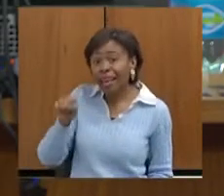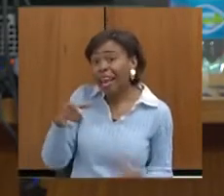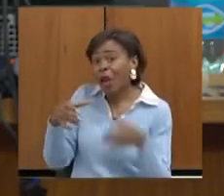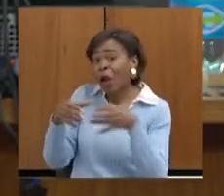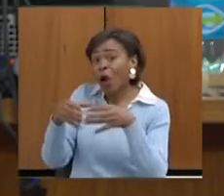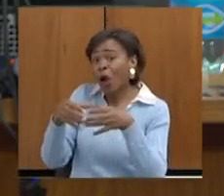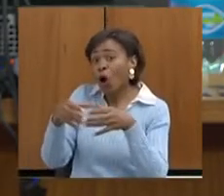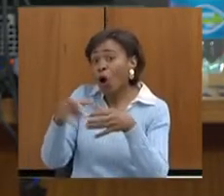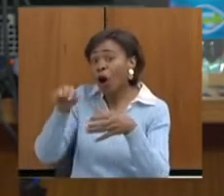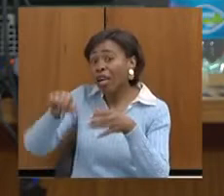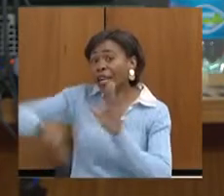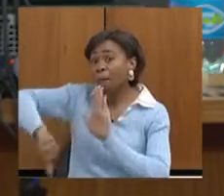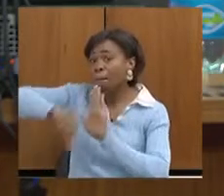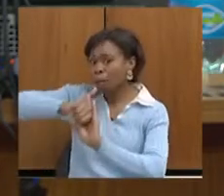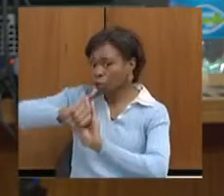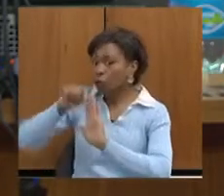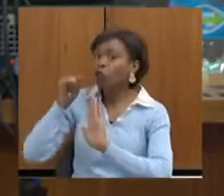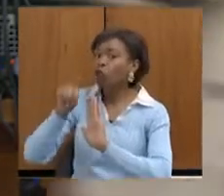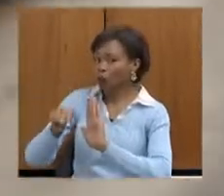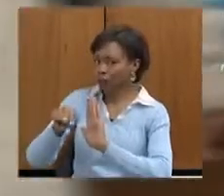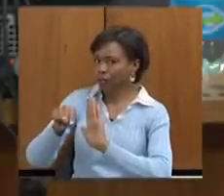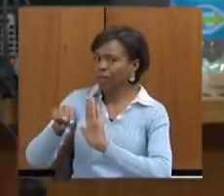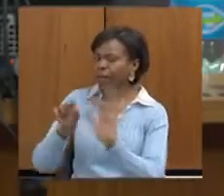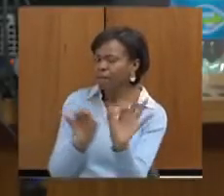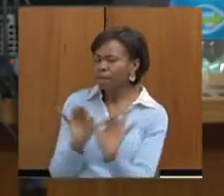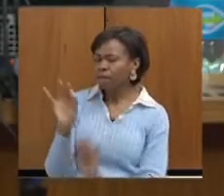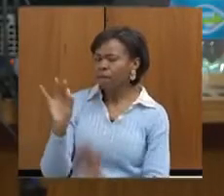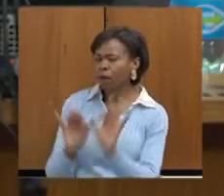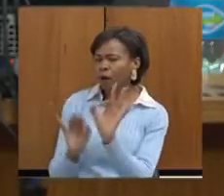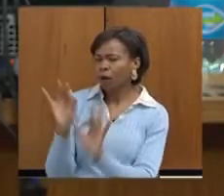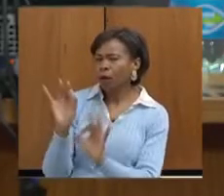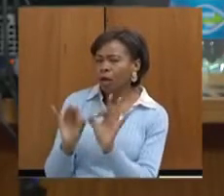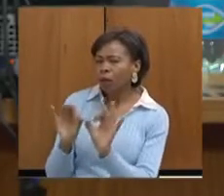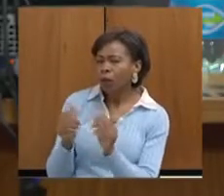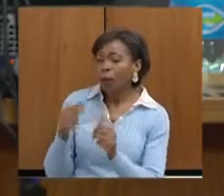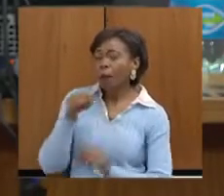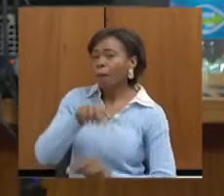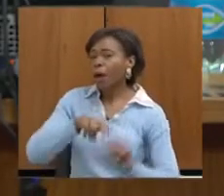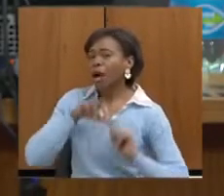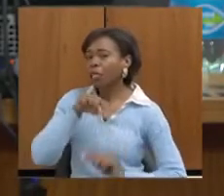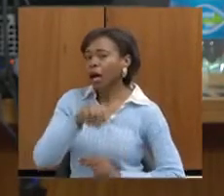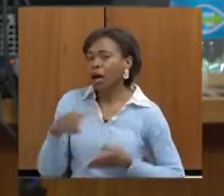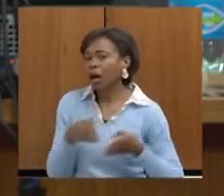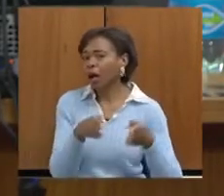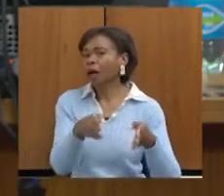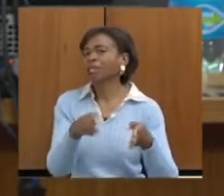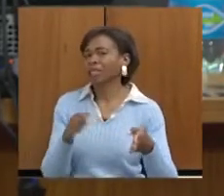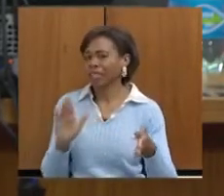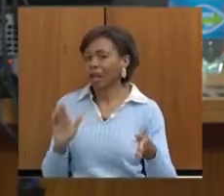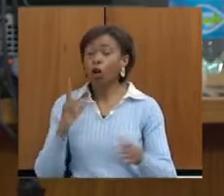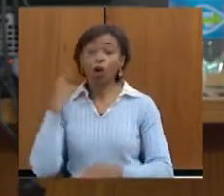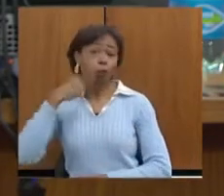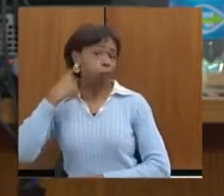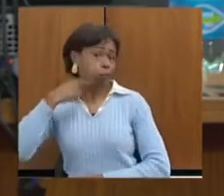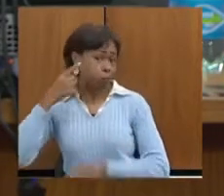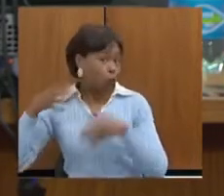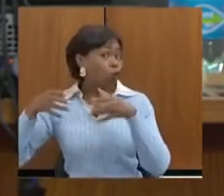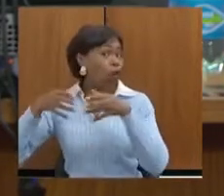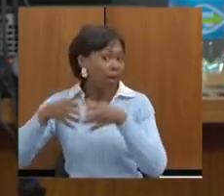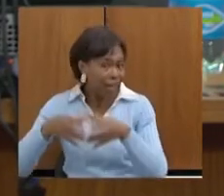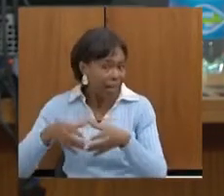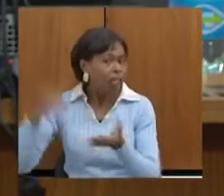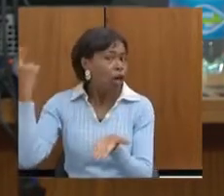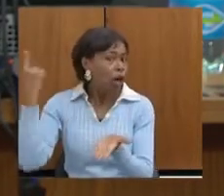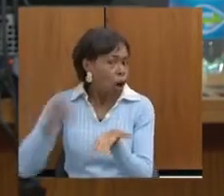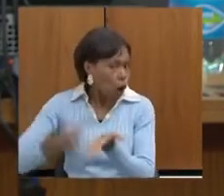organização criminosa que foi articulada ao longo da bacia onde os advogados fazem parte dessa